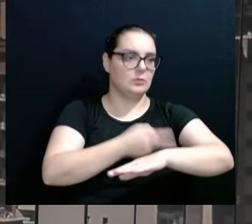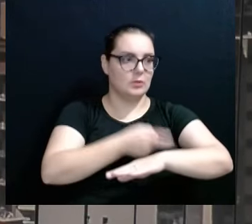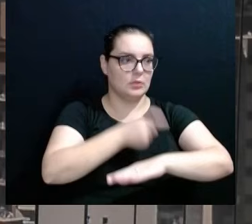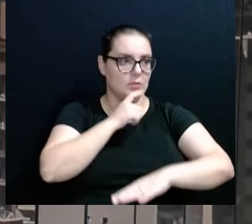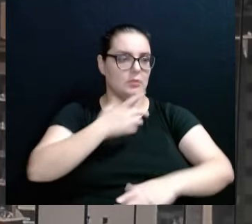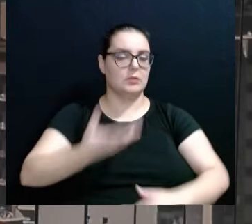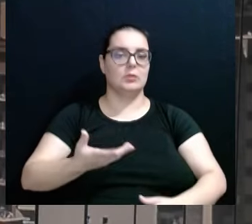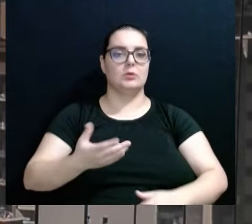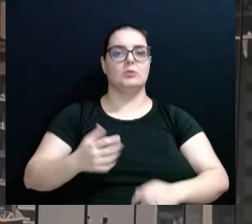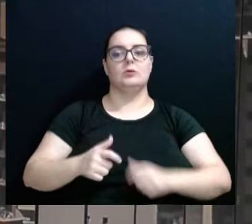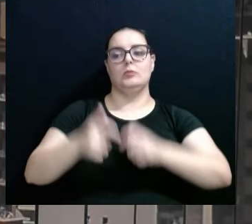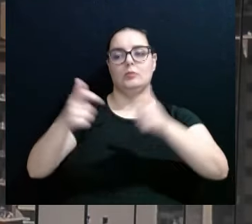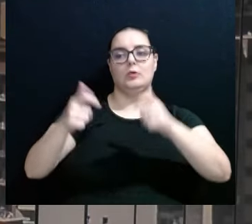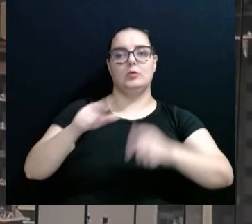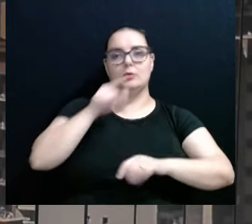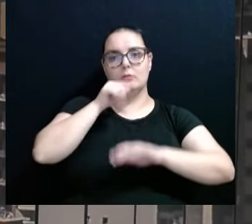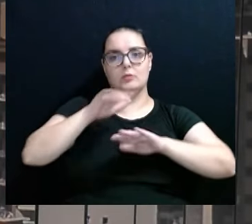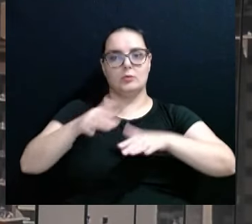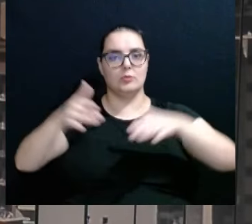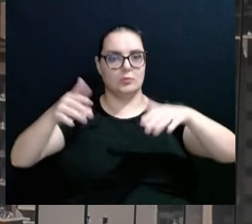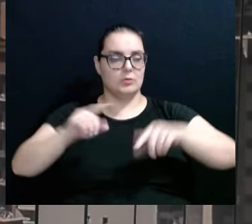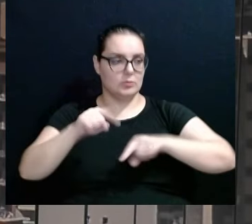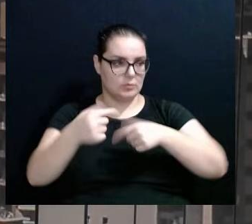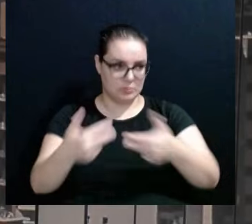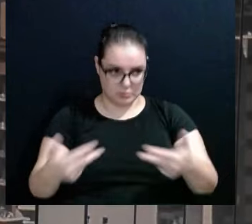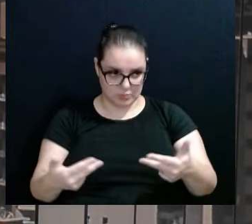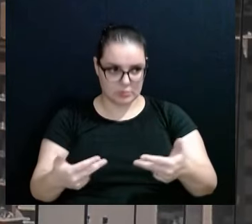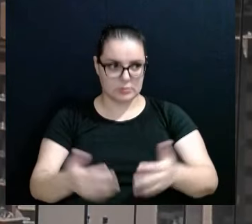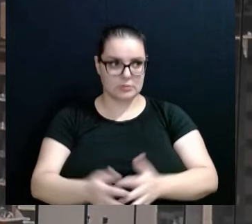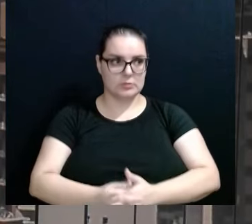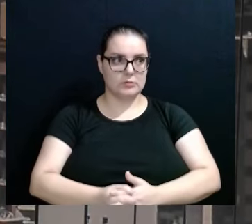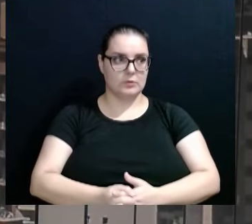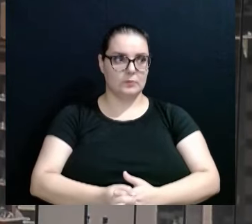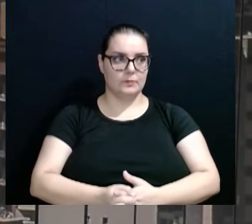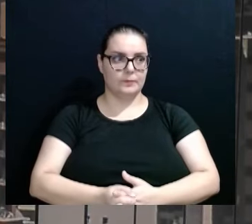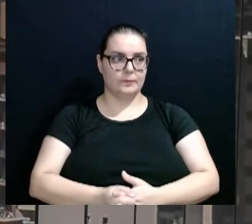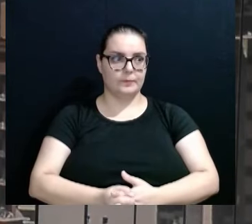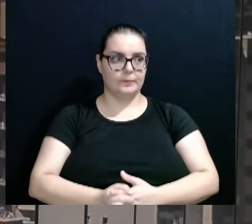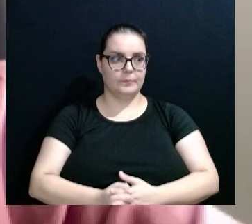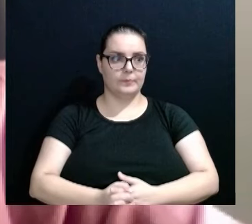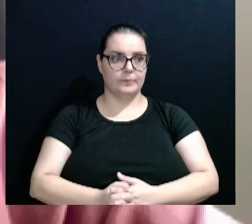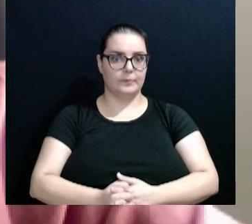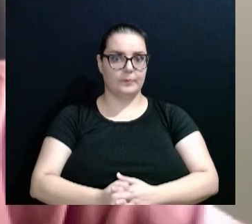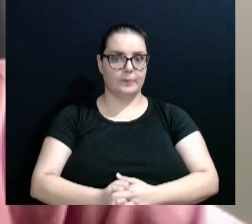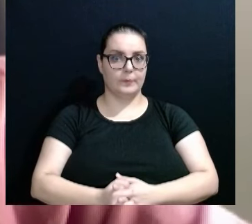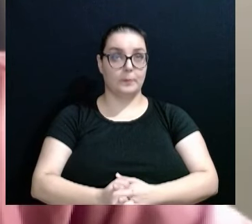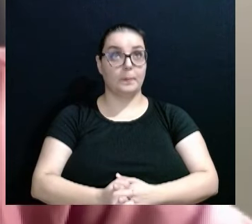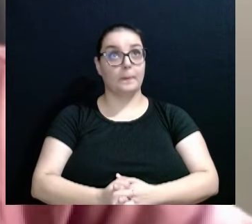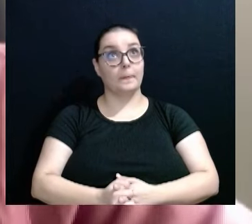de gelo, quando a gente fala do alto nível do mar e outros pontos?